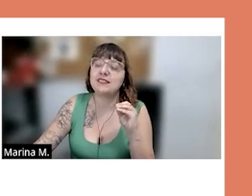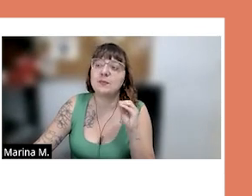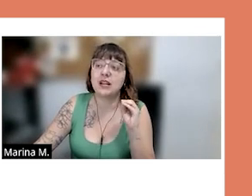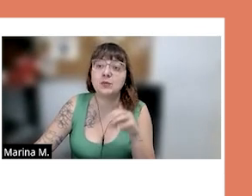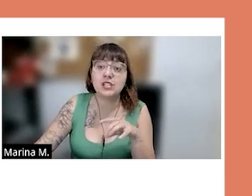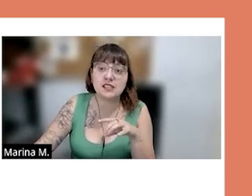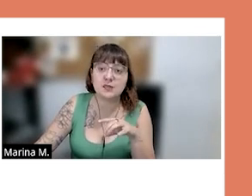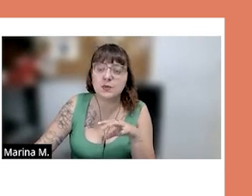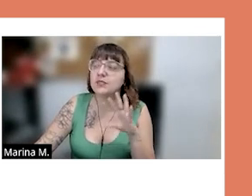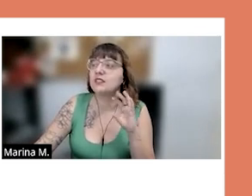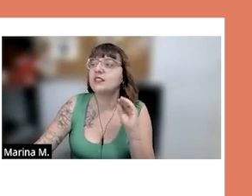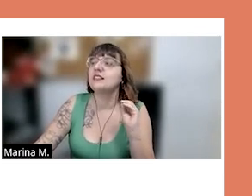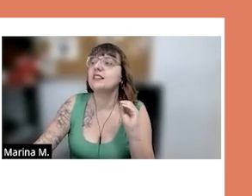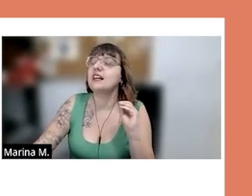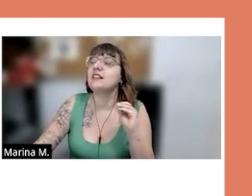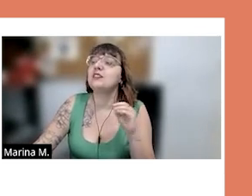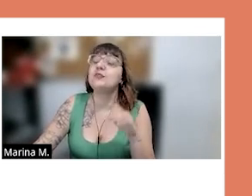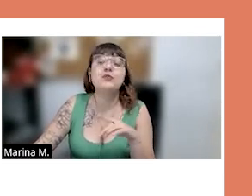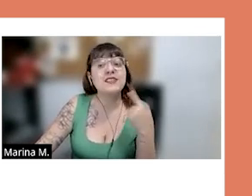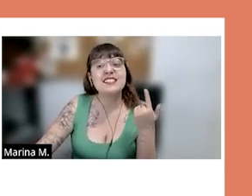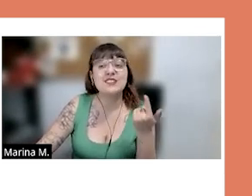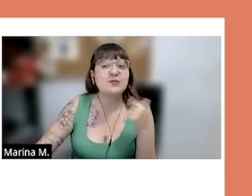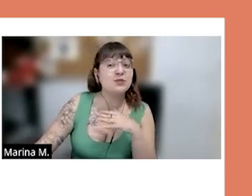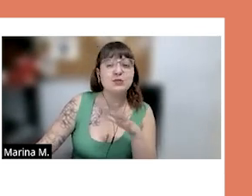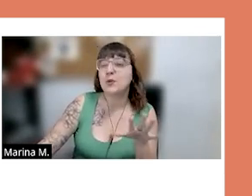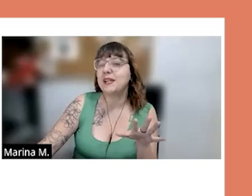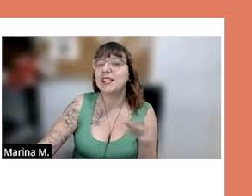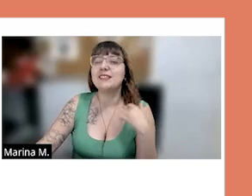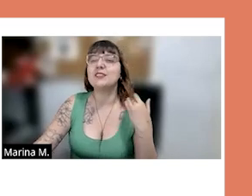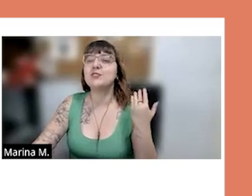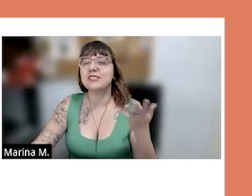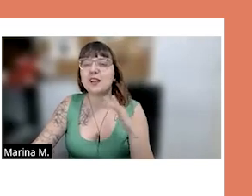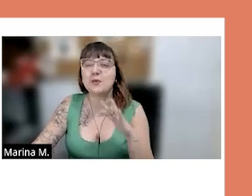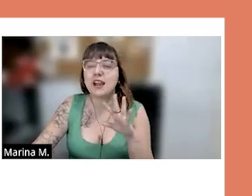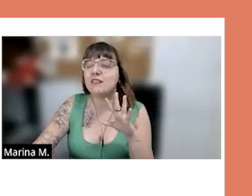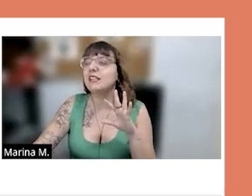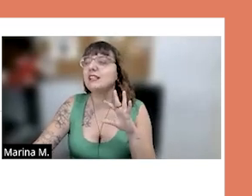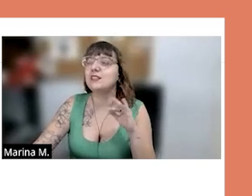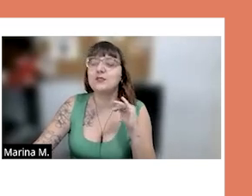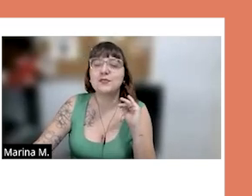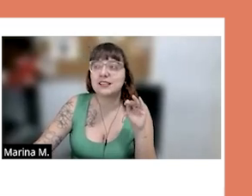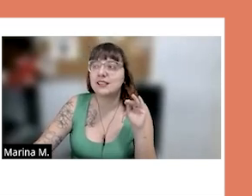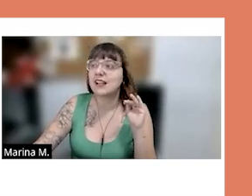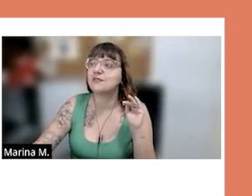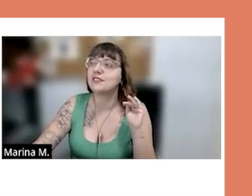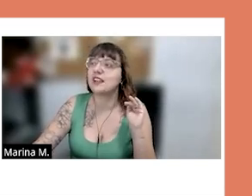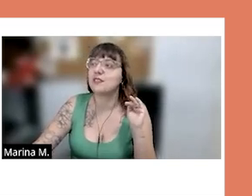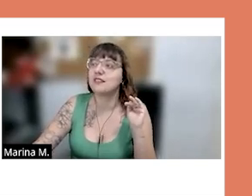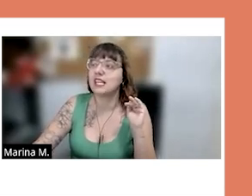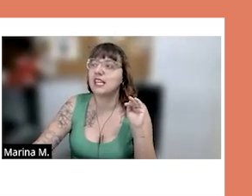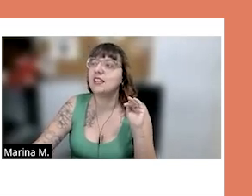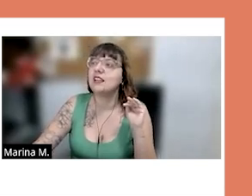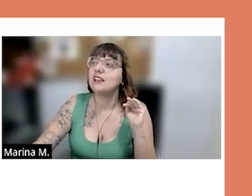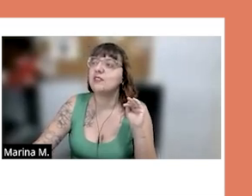pegar a tabela município, tá? Tô com preguiça de fazer a query, então eu vou facilitar e fazer a